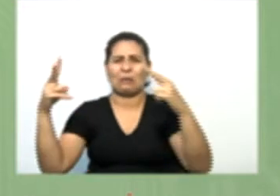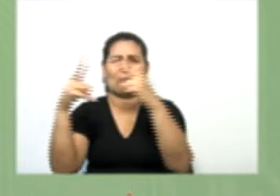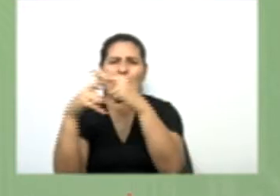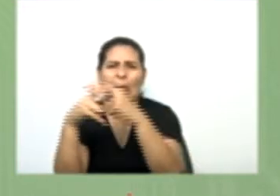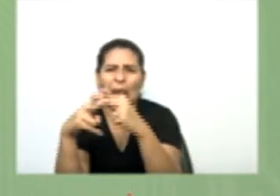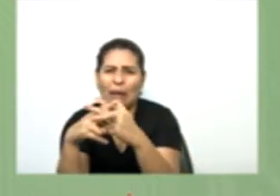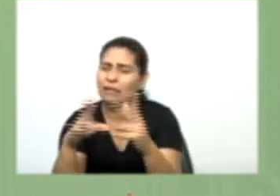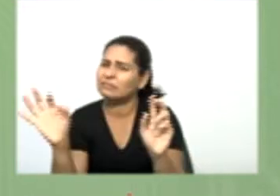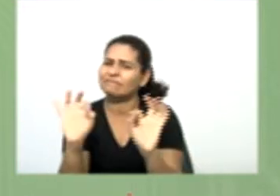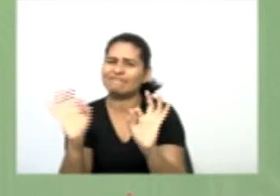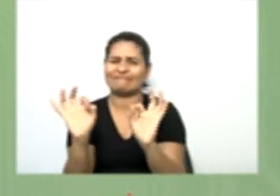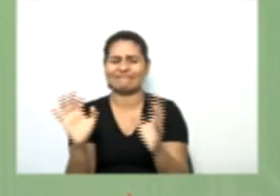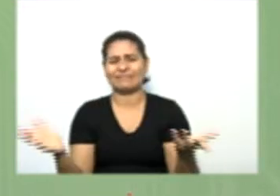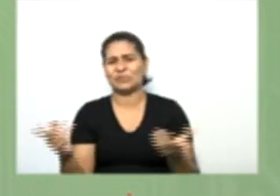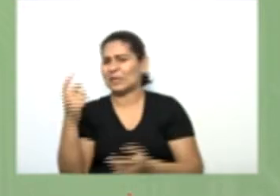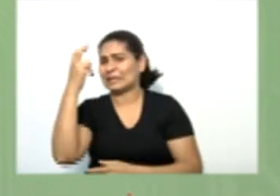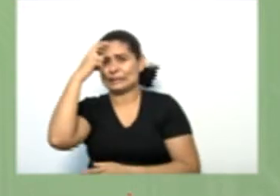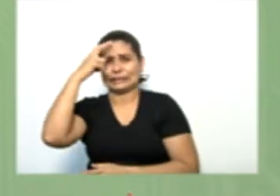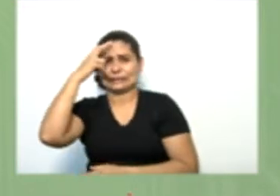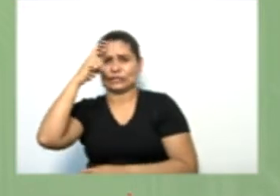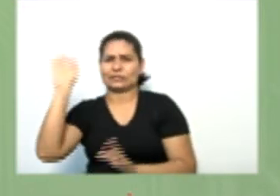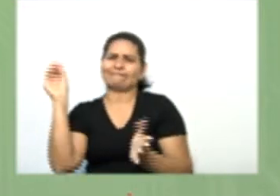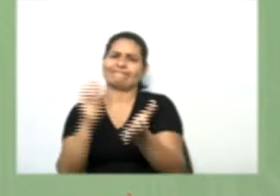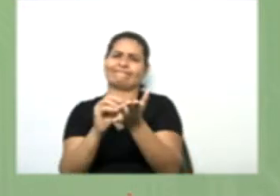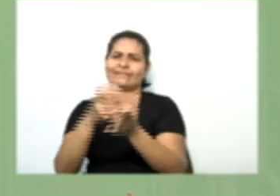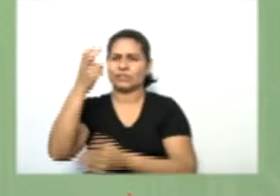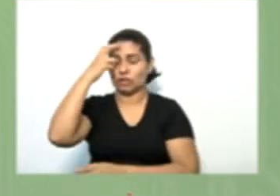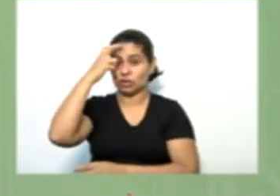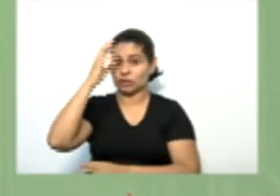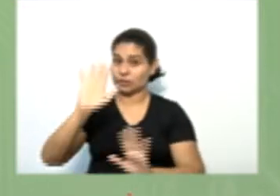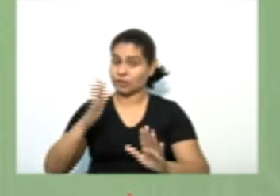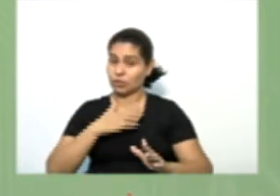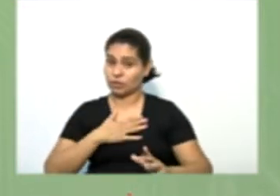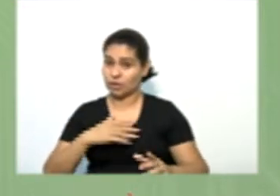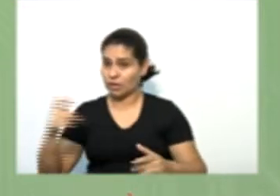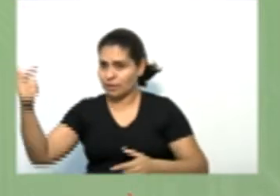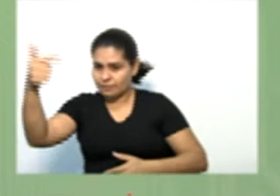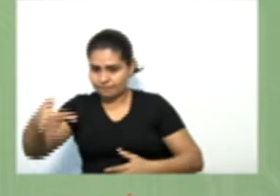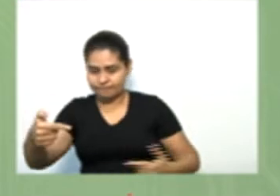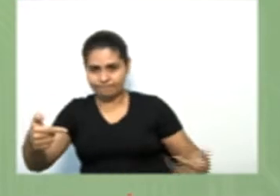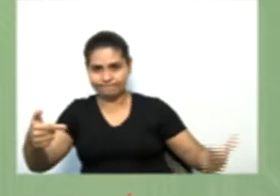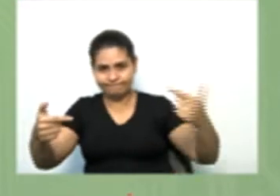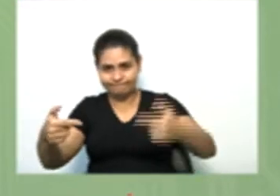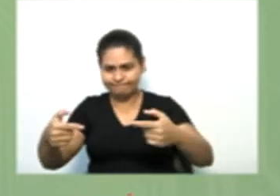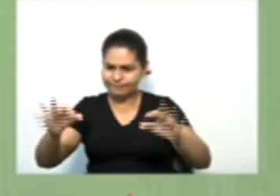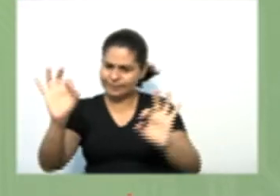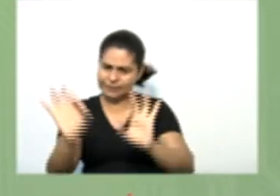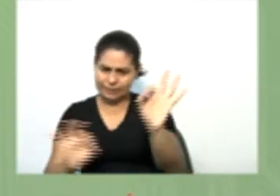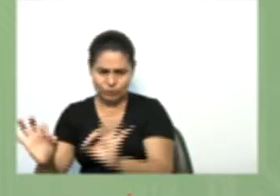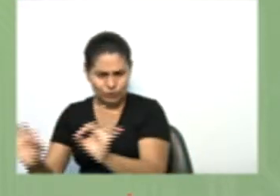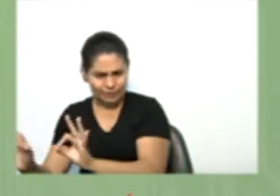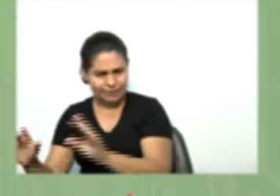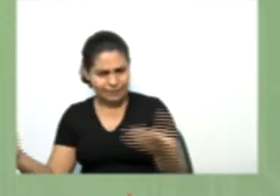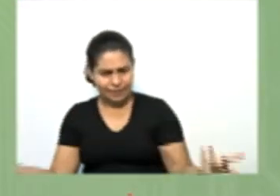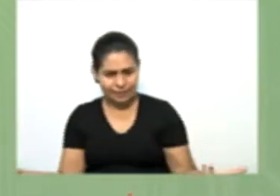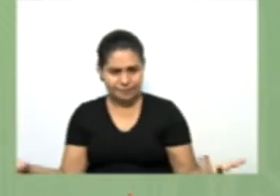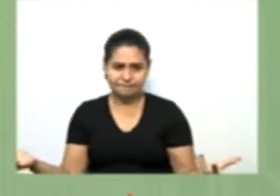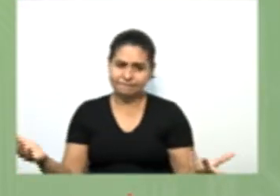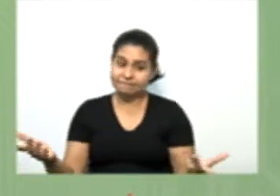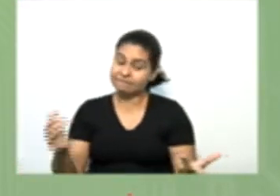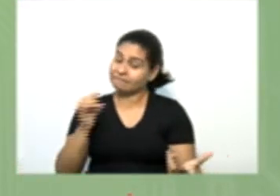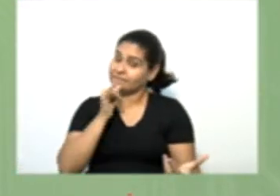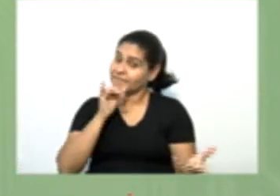para a briga, não é inteligente, com certeza não é. Adversário e não planejada, não é isso não.